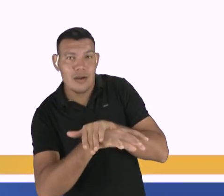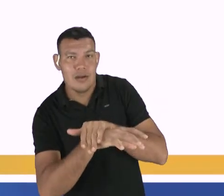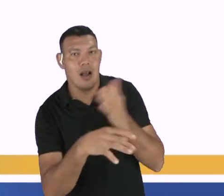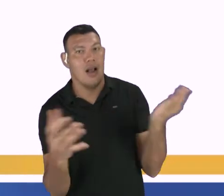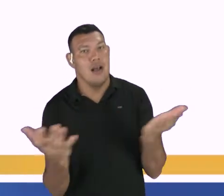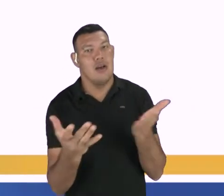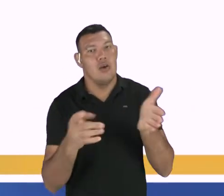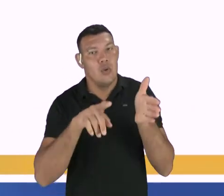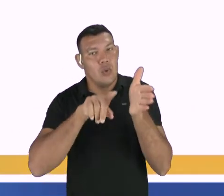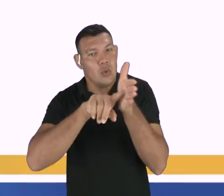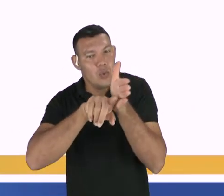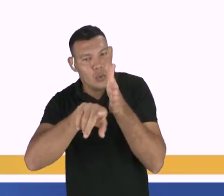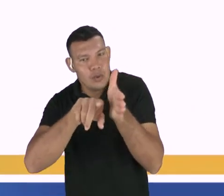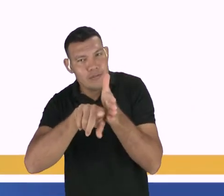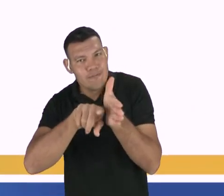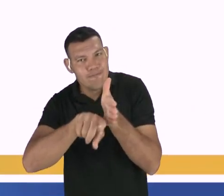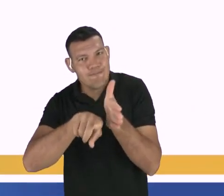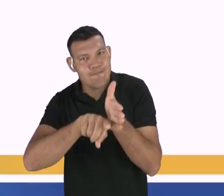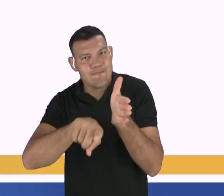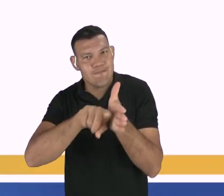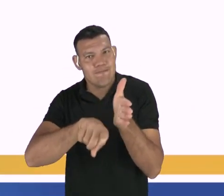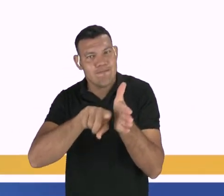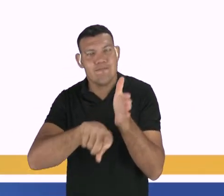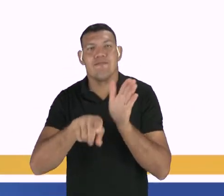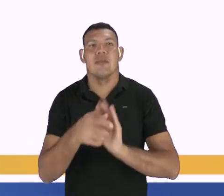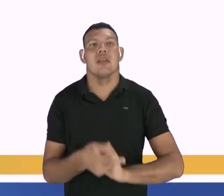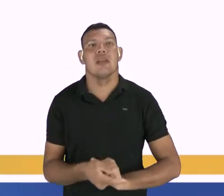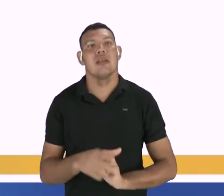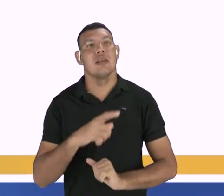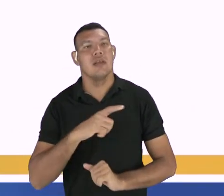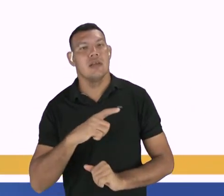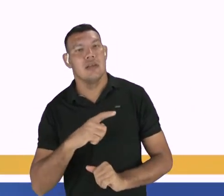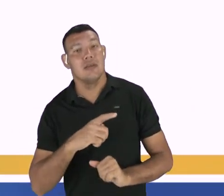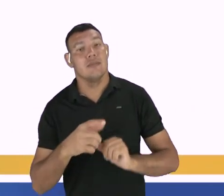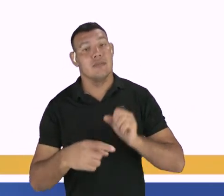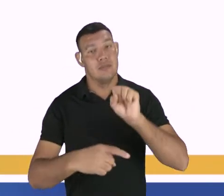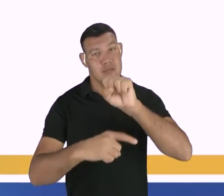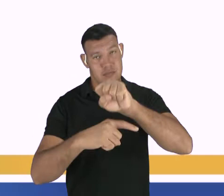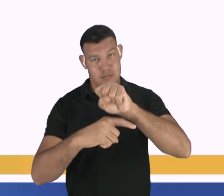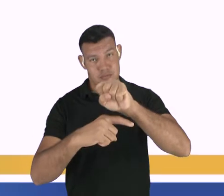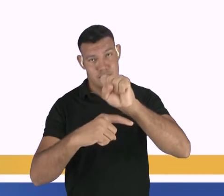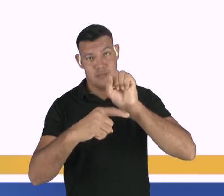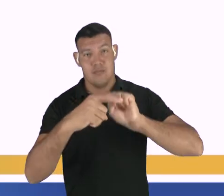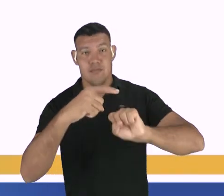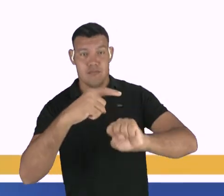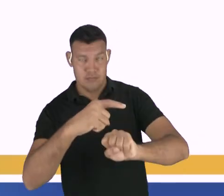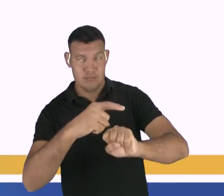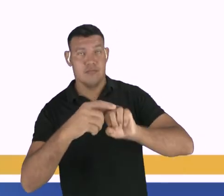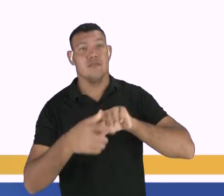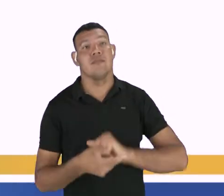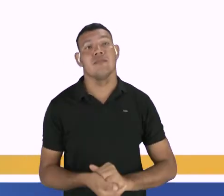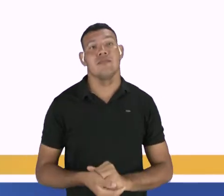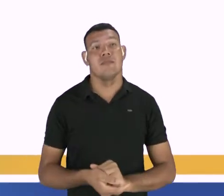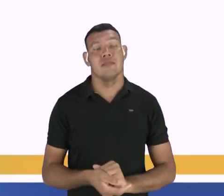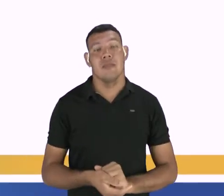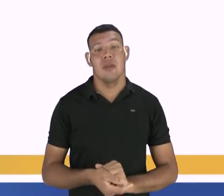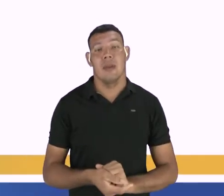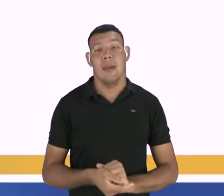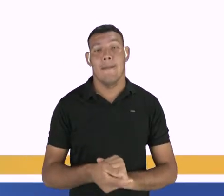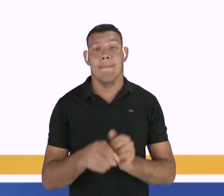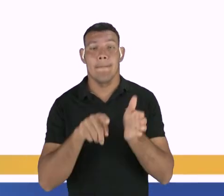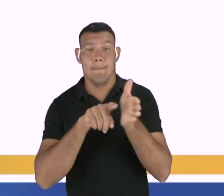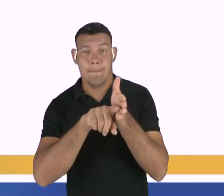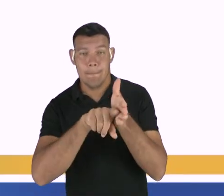subtração. Então, eu vou ter 8/8, né? Que é a quantidade total de queijo,